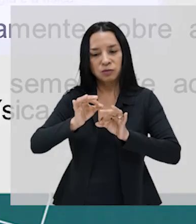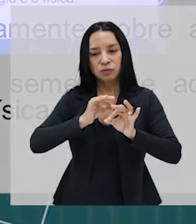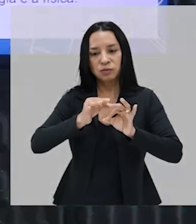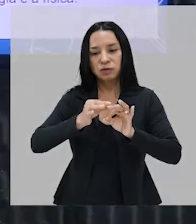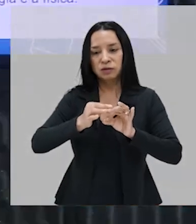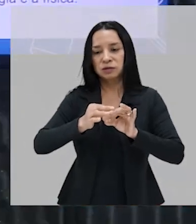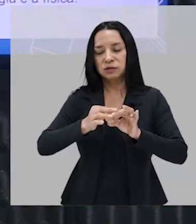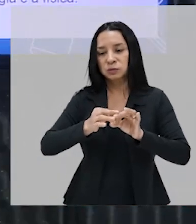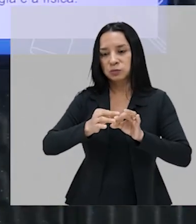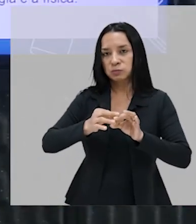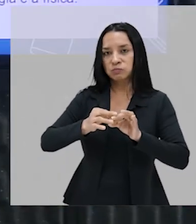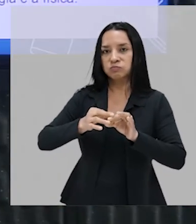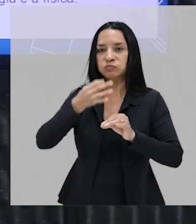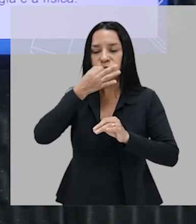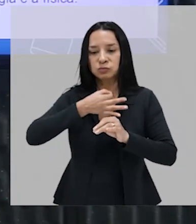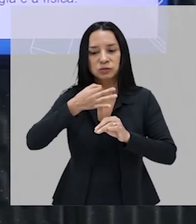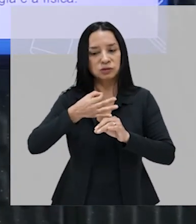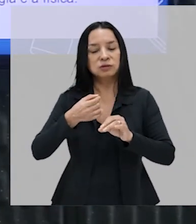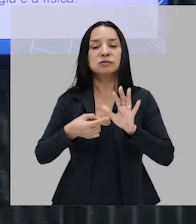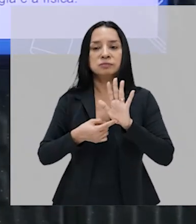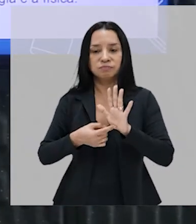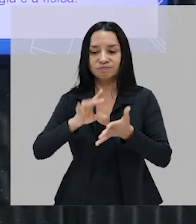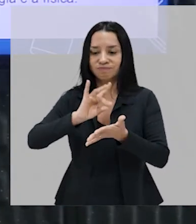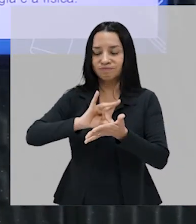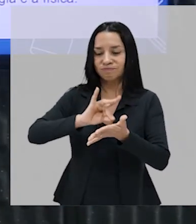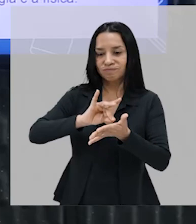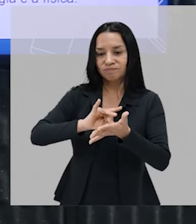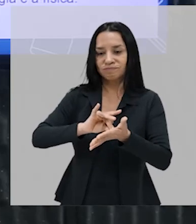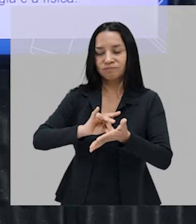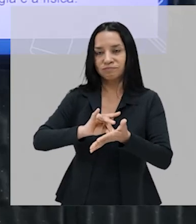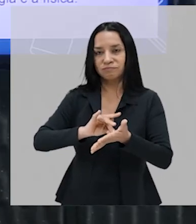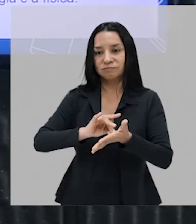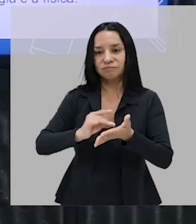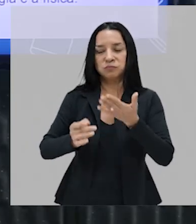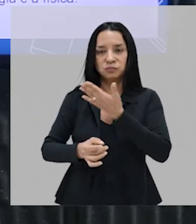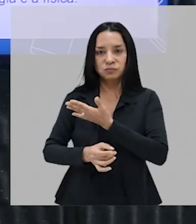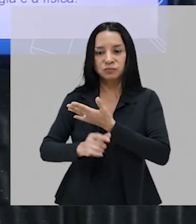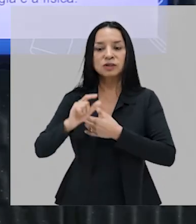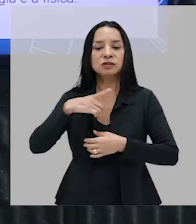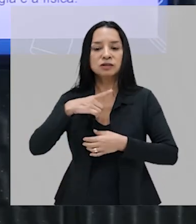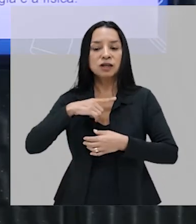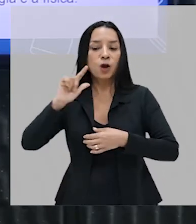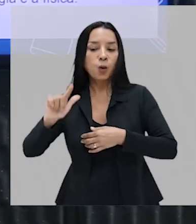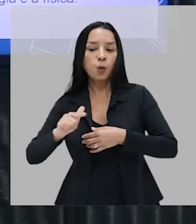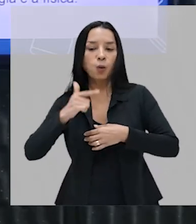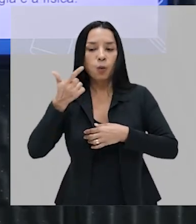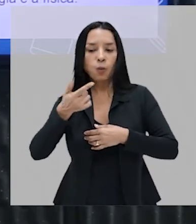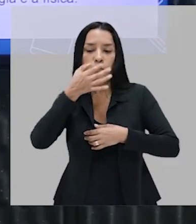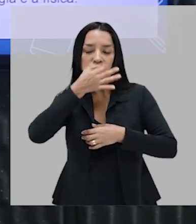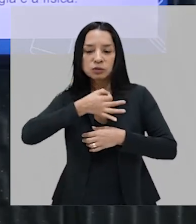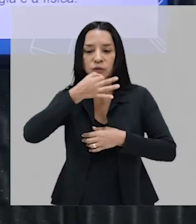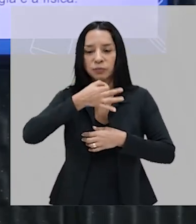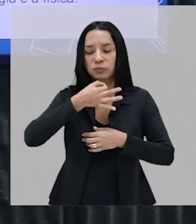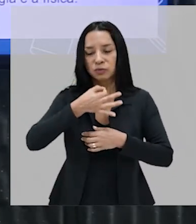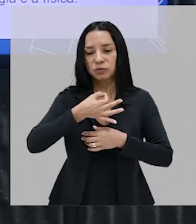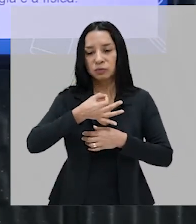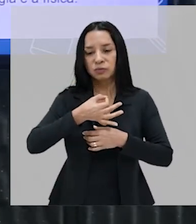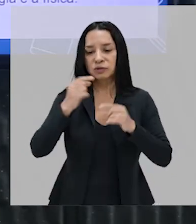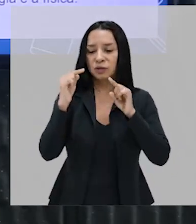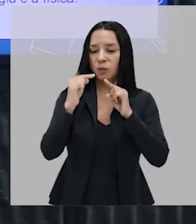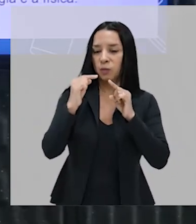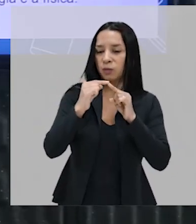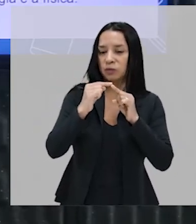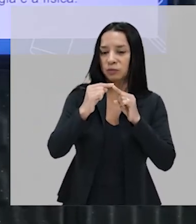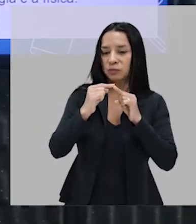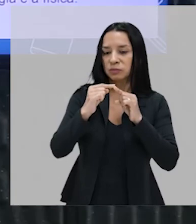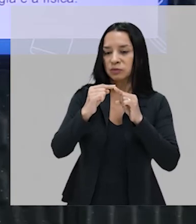justamente esta posição. De você vir com outras visões, com visões que estão ali em contraponto ou